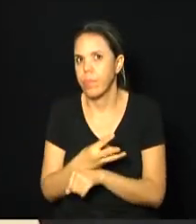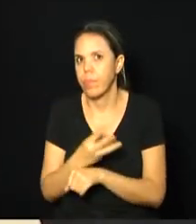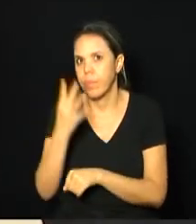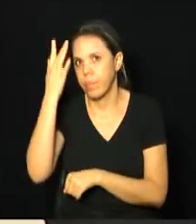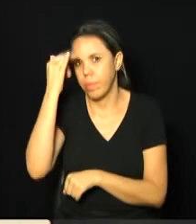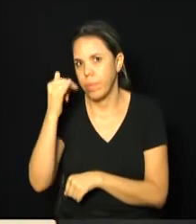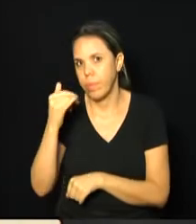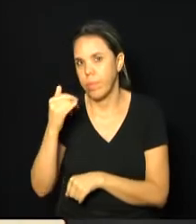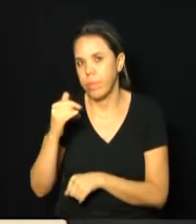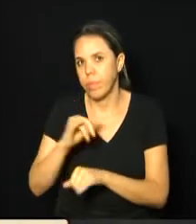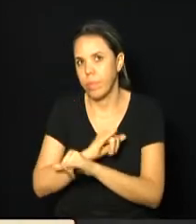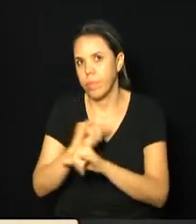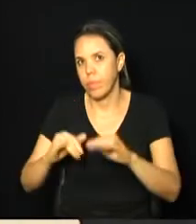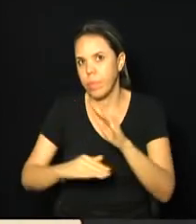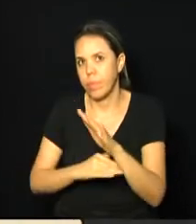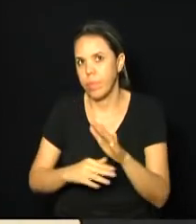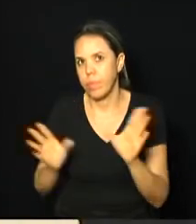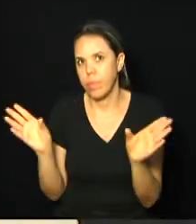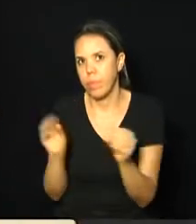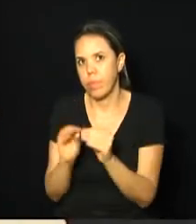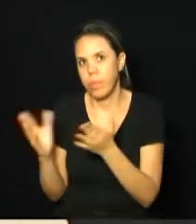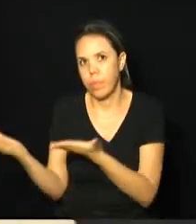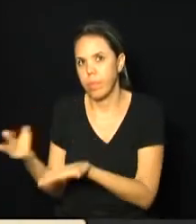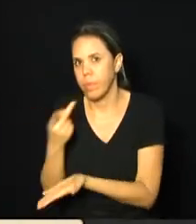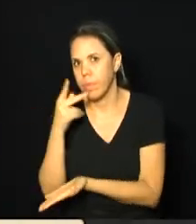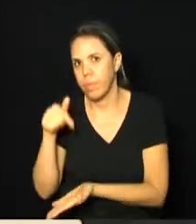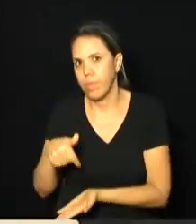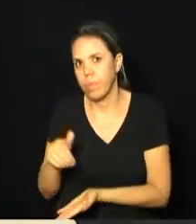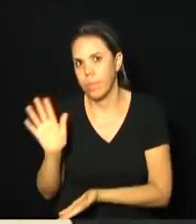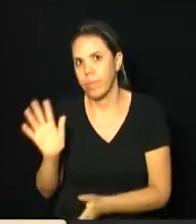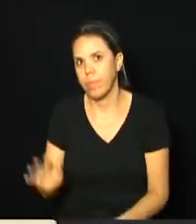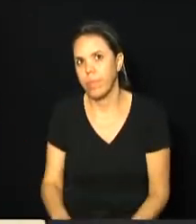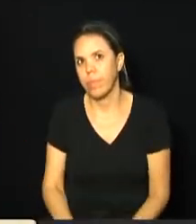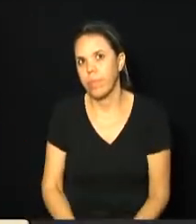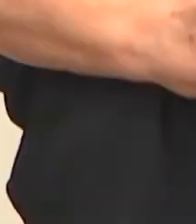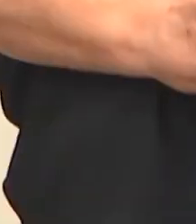tem mais Câmara Notícia com um resumo de tudo que foi falado aqui. Tchau!